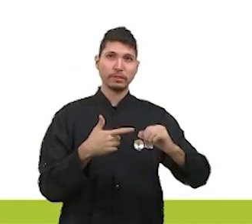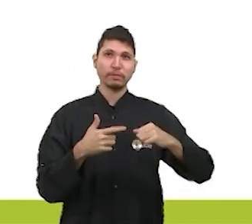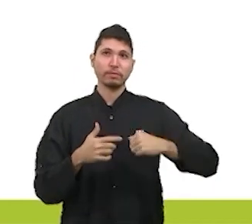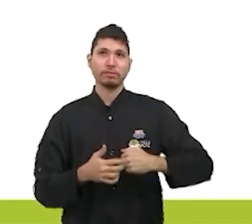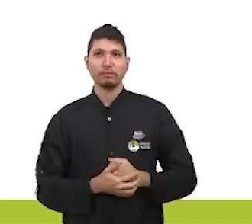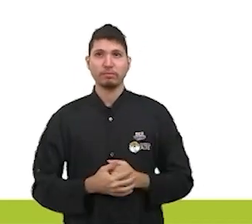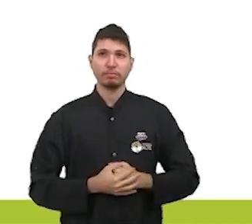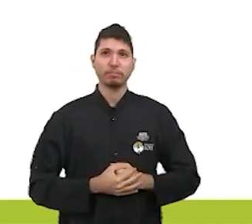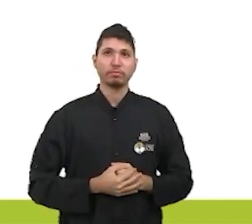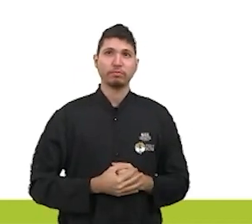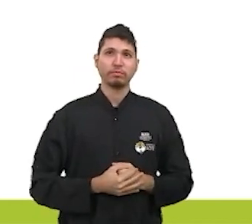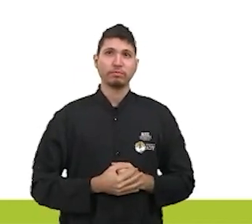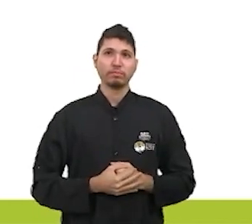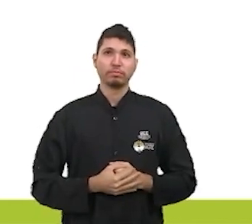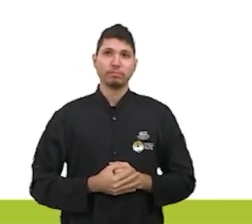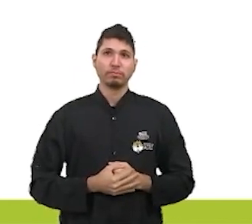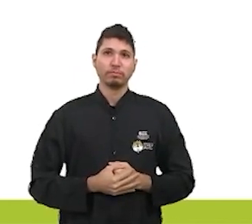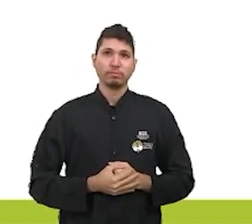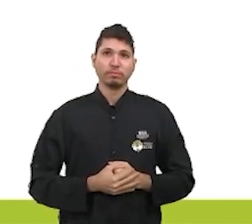de, nesse caso aqui, o agudo,